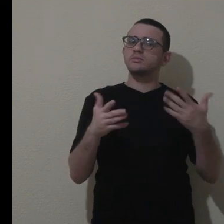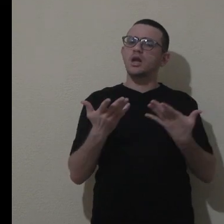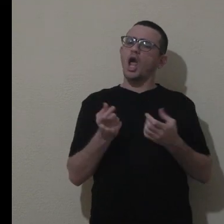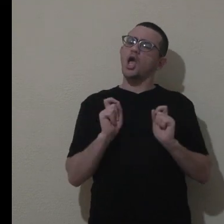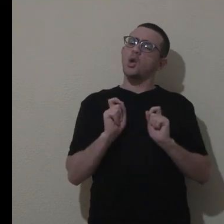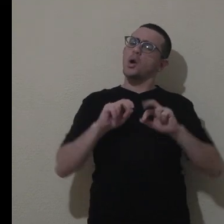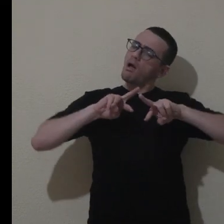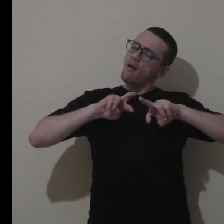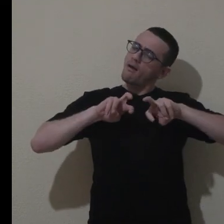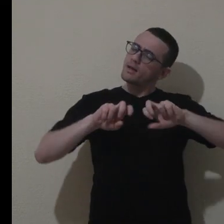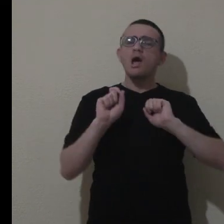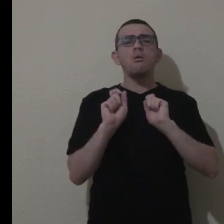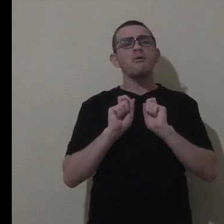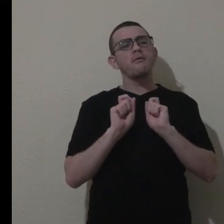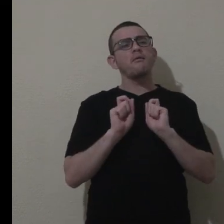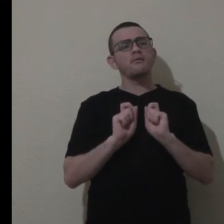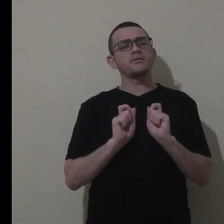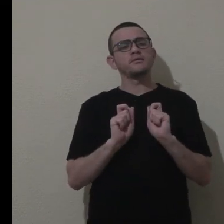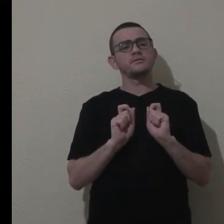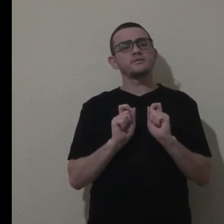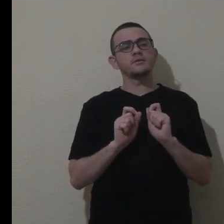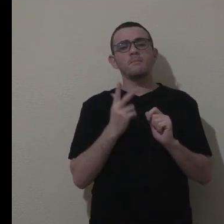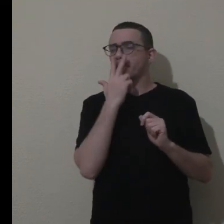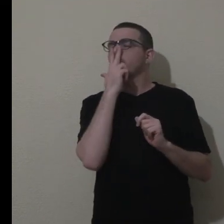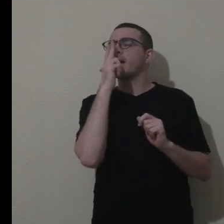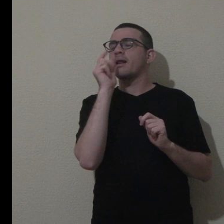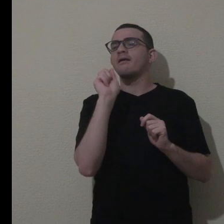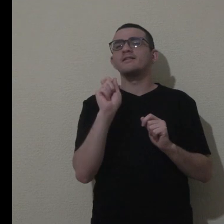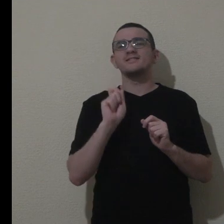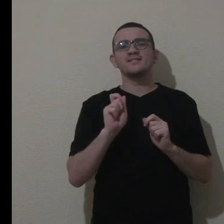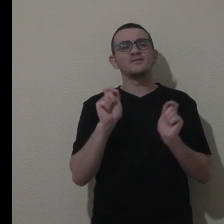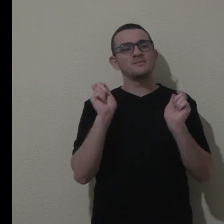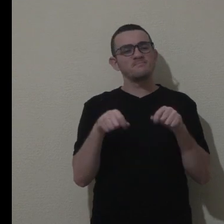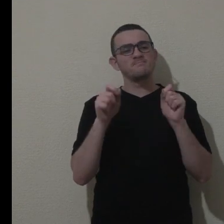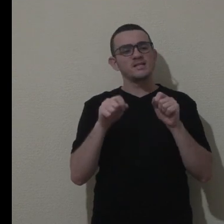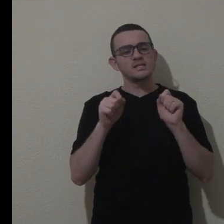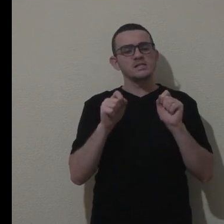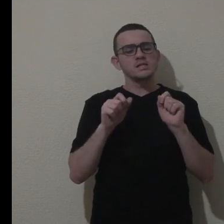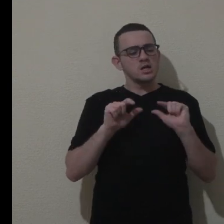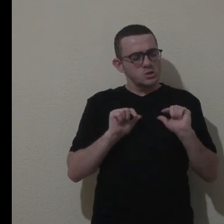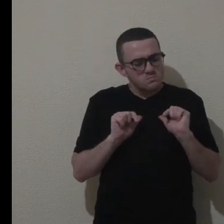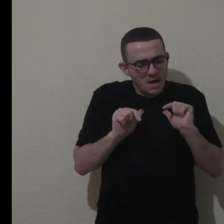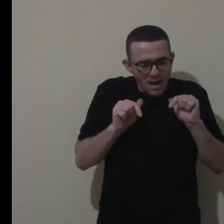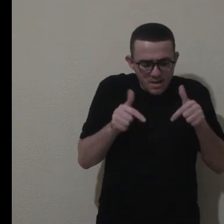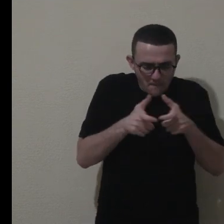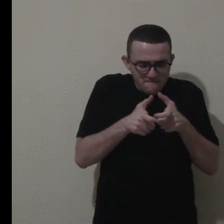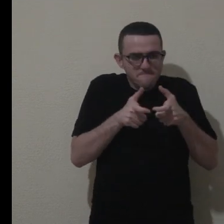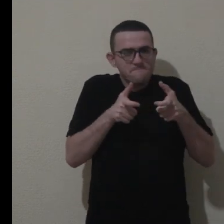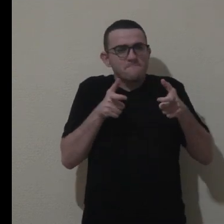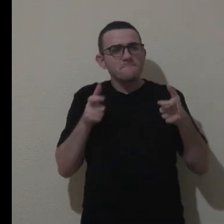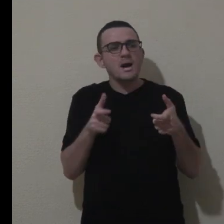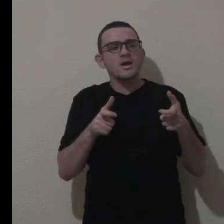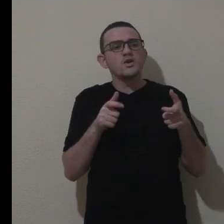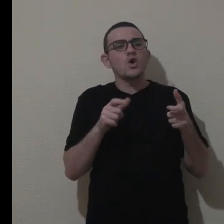a interpretação que se dá é que, aparentemente, você precisa de um esforço